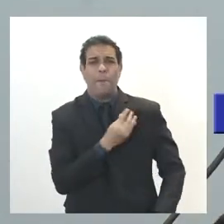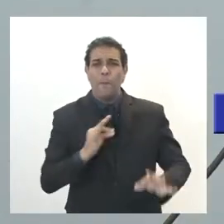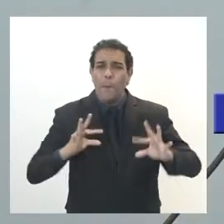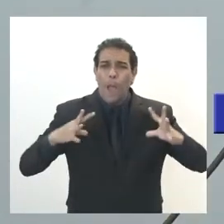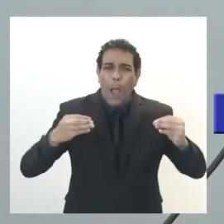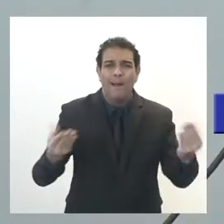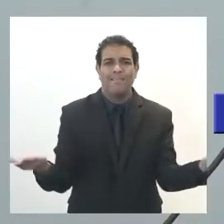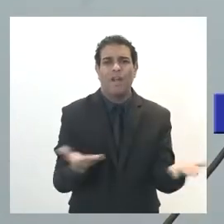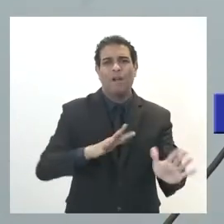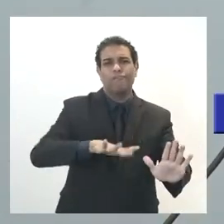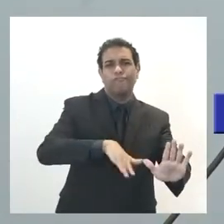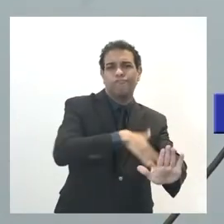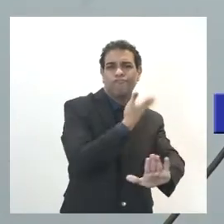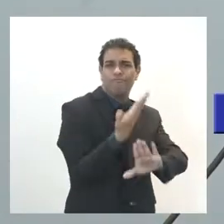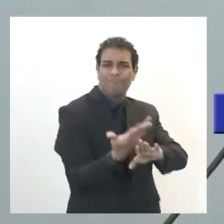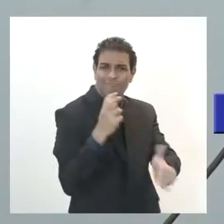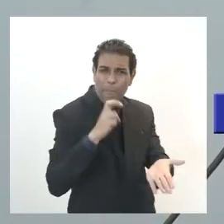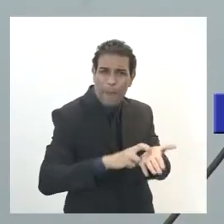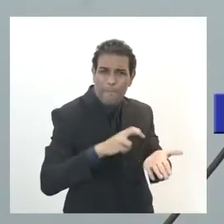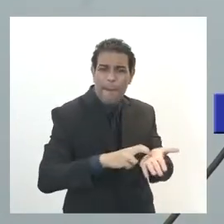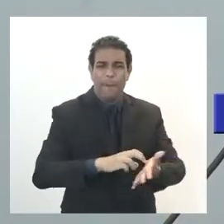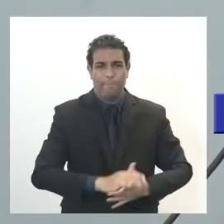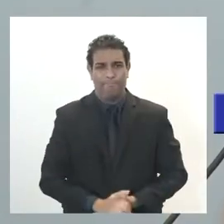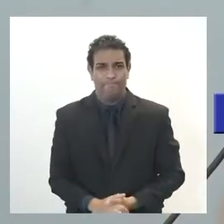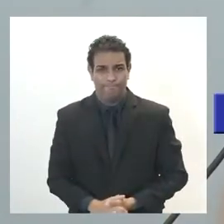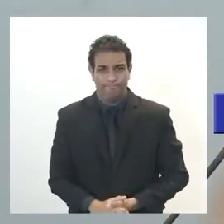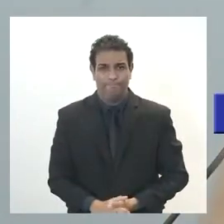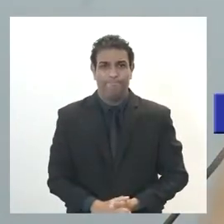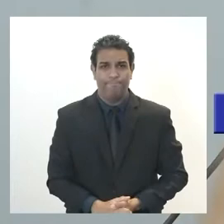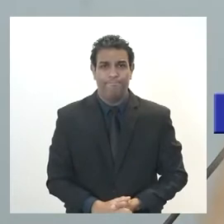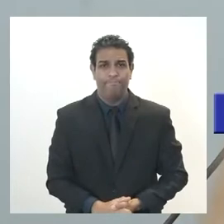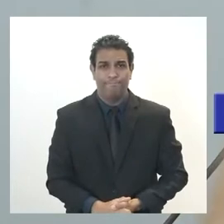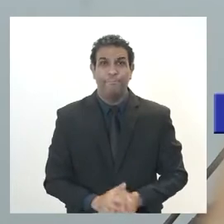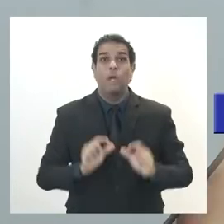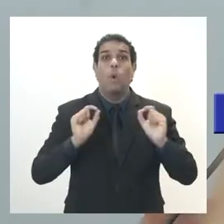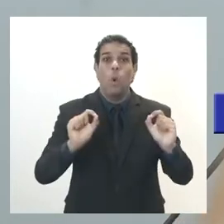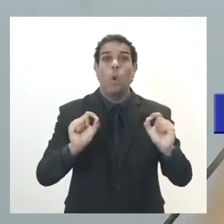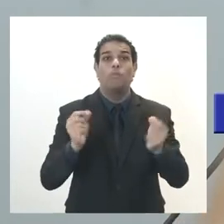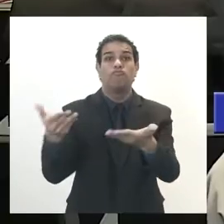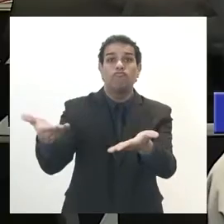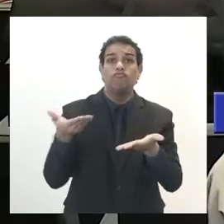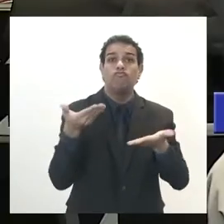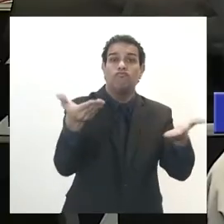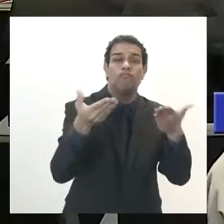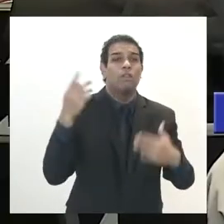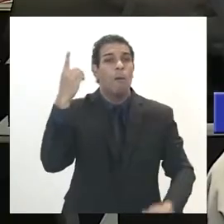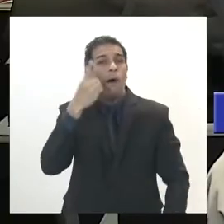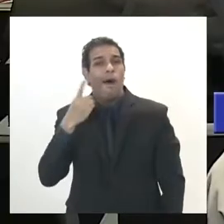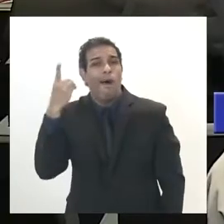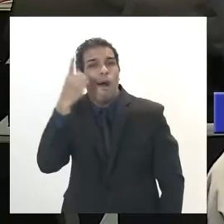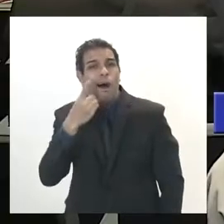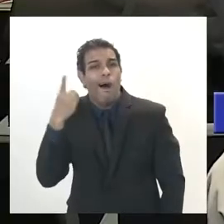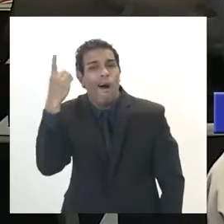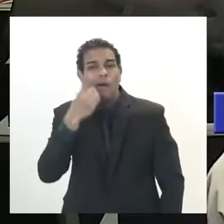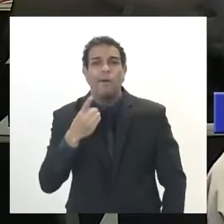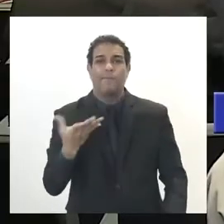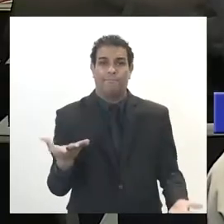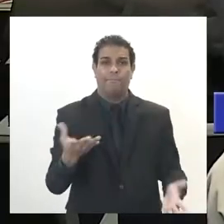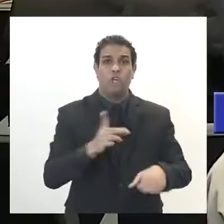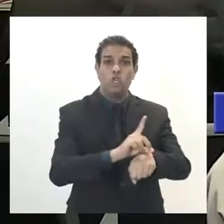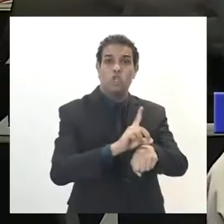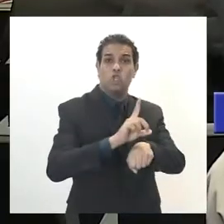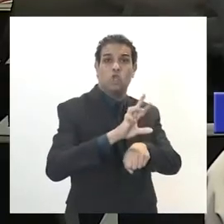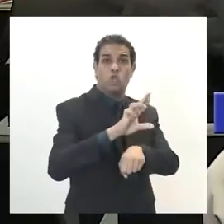Então eu só cuidei né além de trazer os parlamentares e o